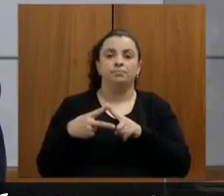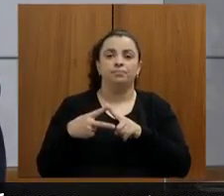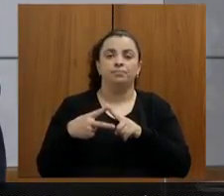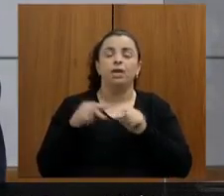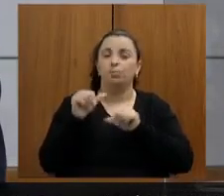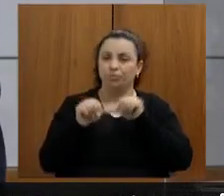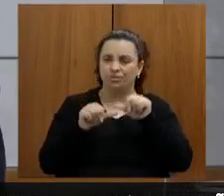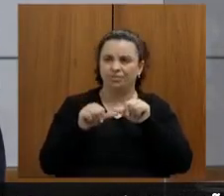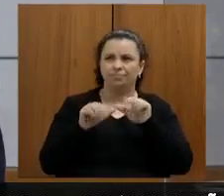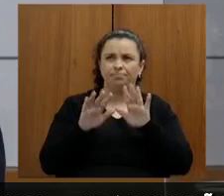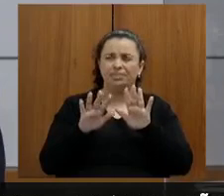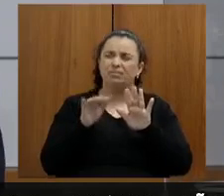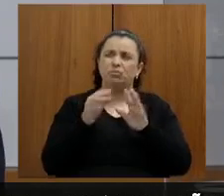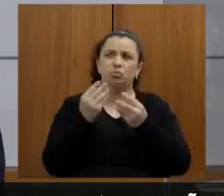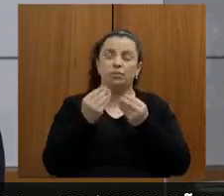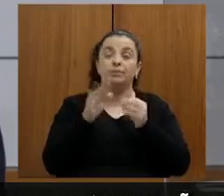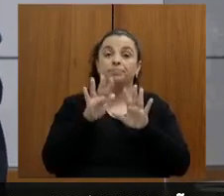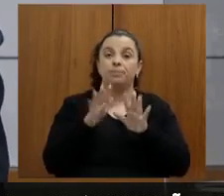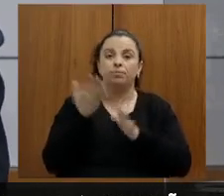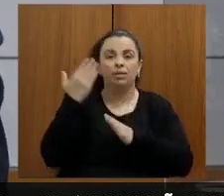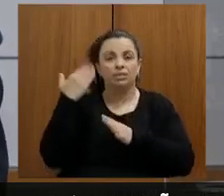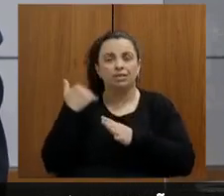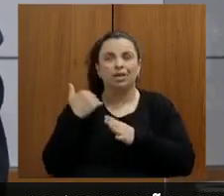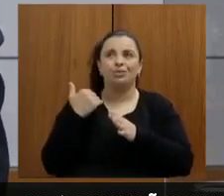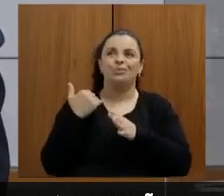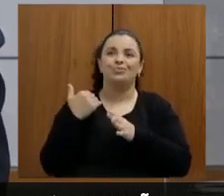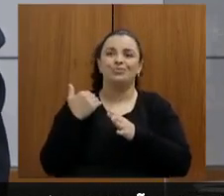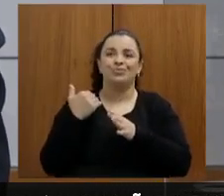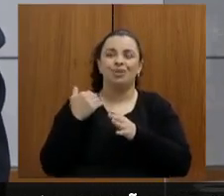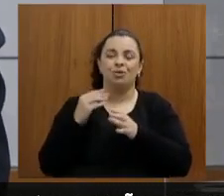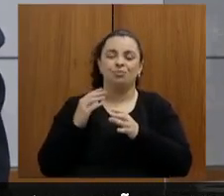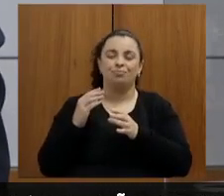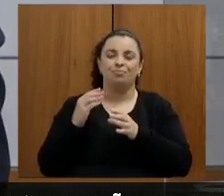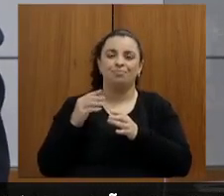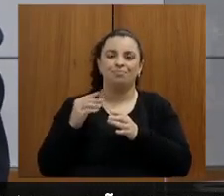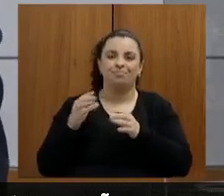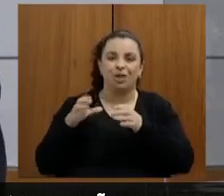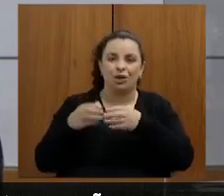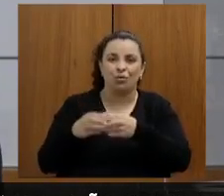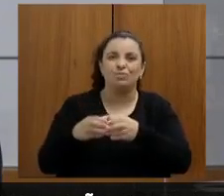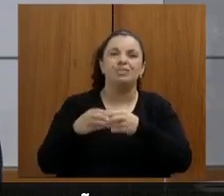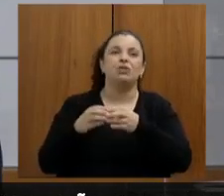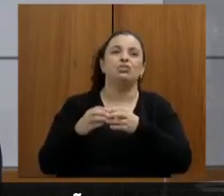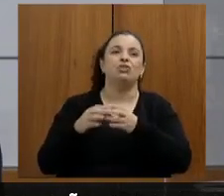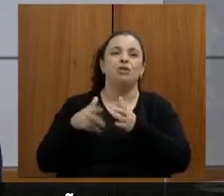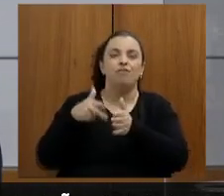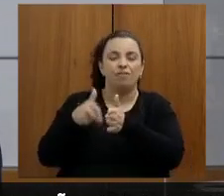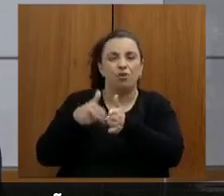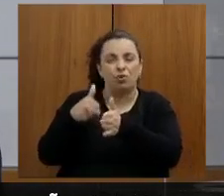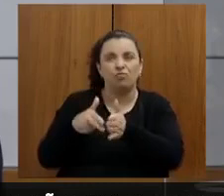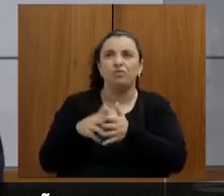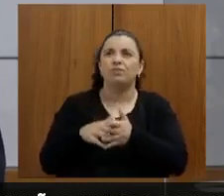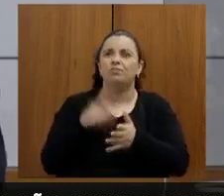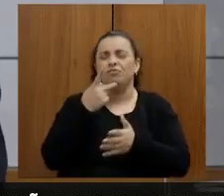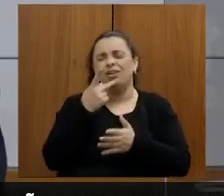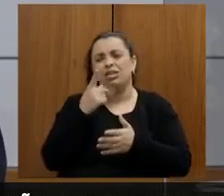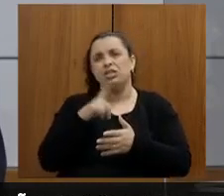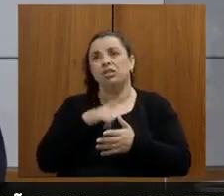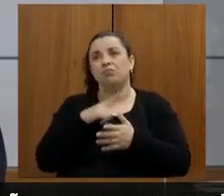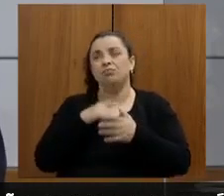trabalho na comissão de ferrovias eu falava que a gente tava tendo um despertar ferroviário em Minas Gerais